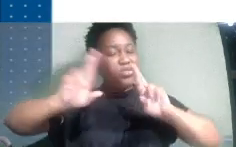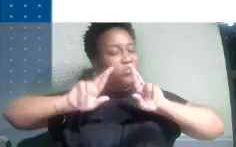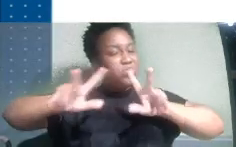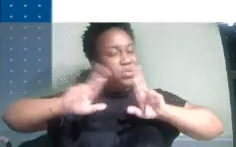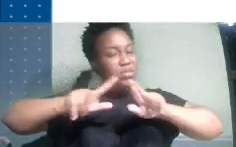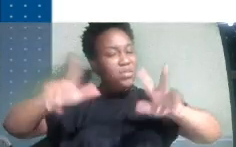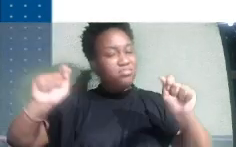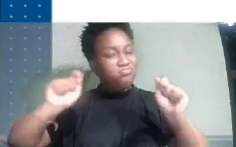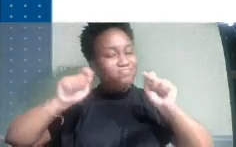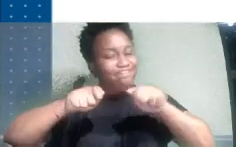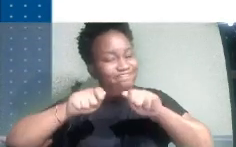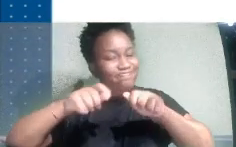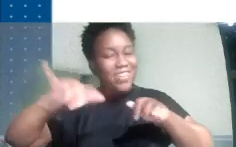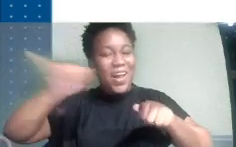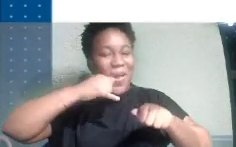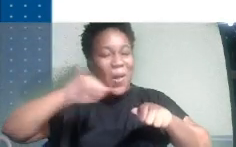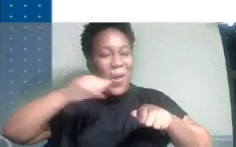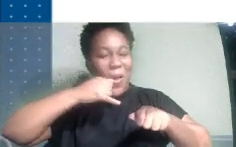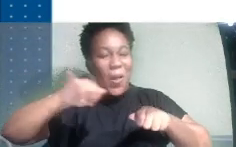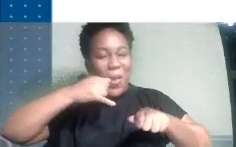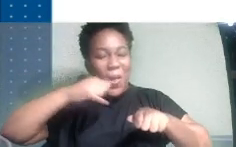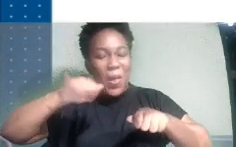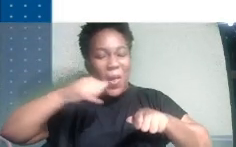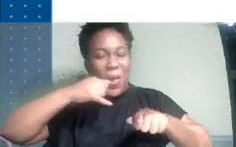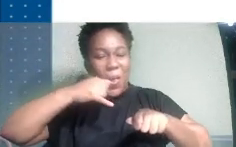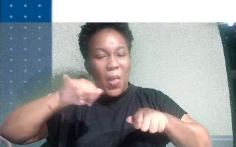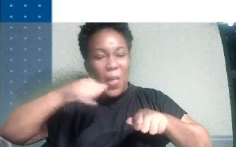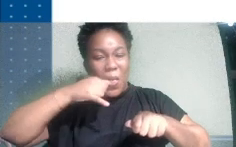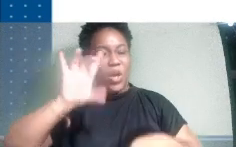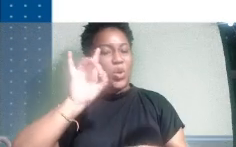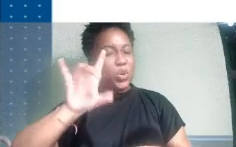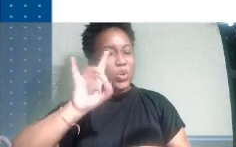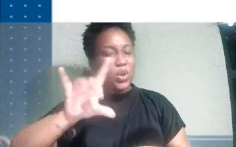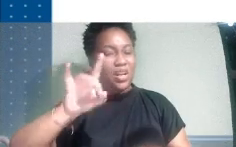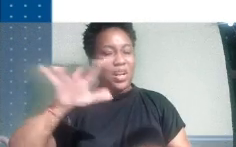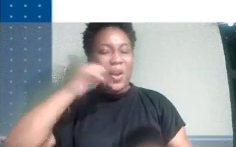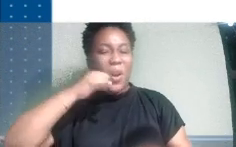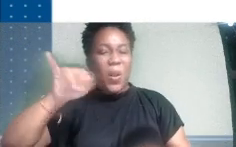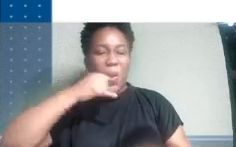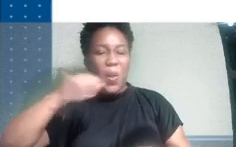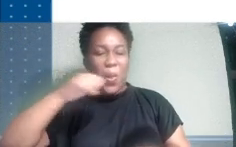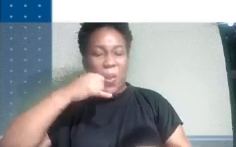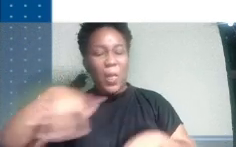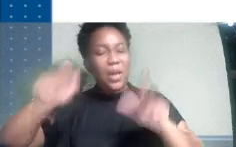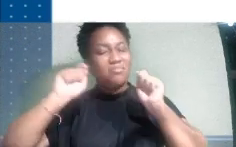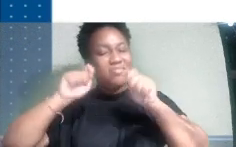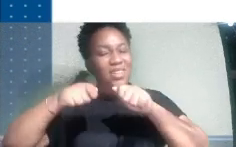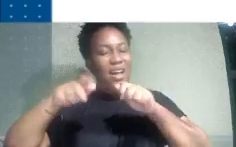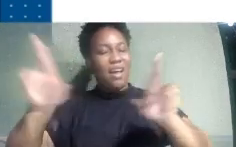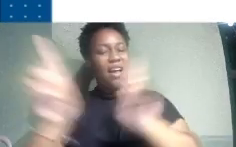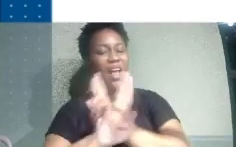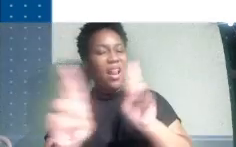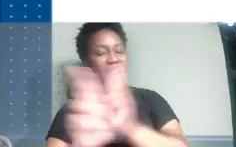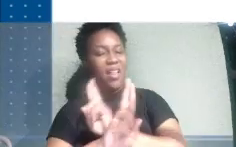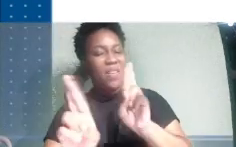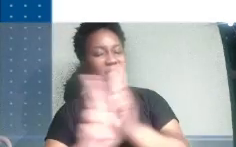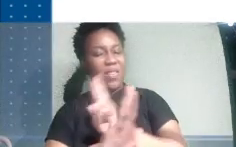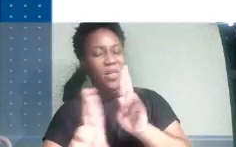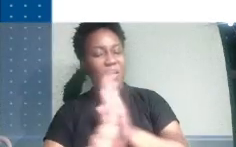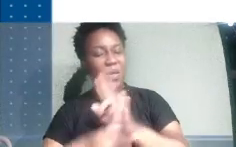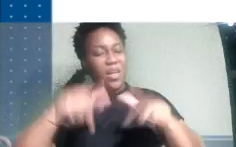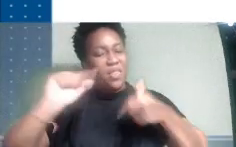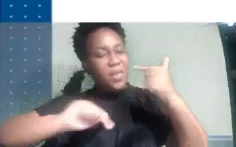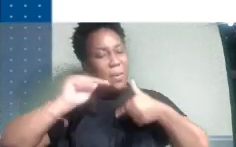dois pontos. Se tratando apenas de energia, a gente pode fazer essa relação com o trabalho. Tudo aquilo que está